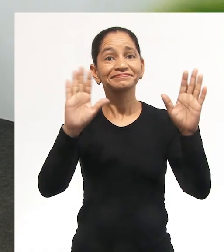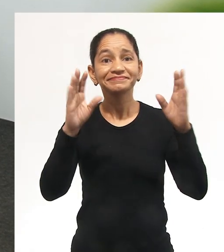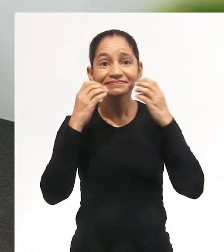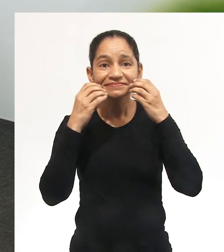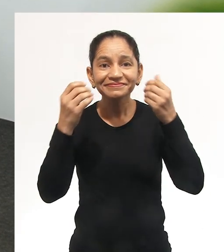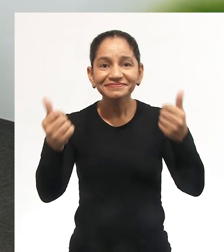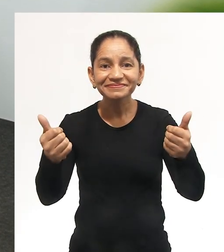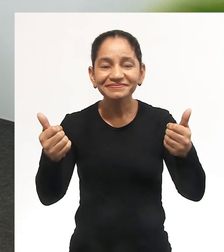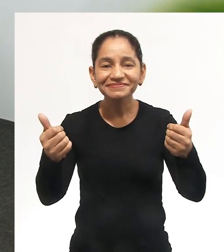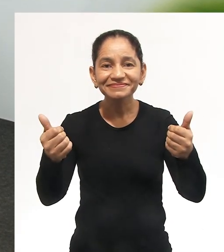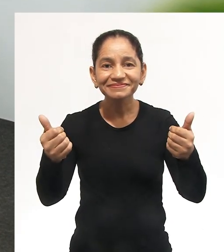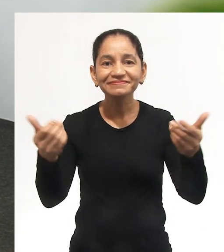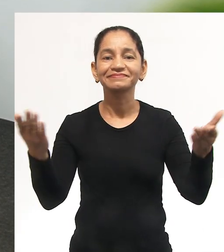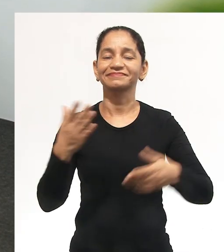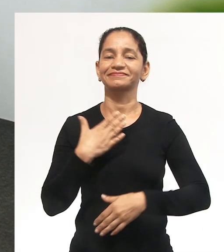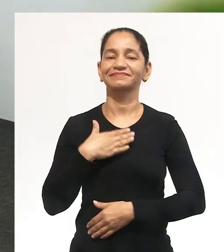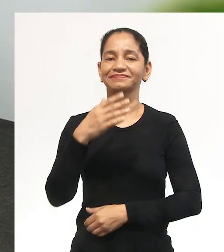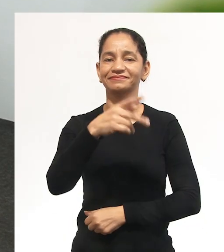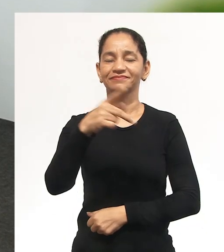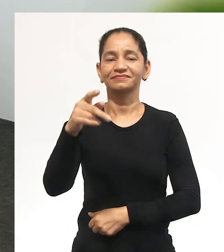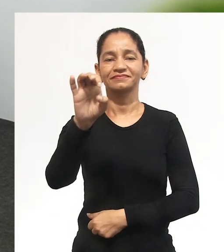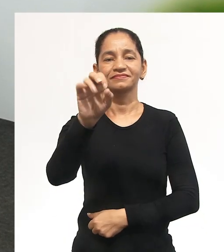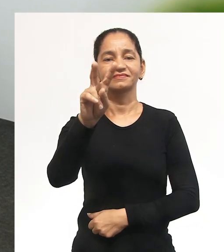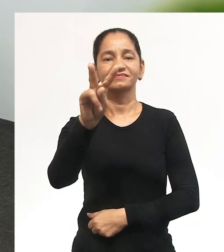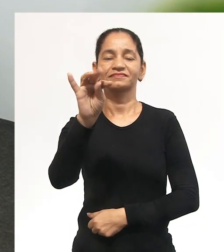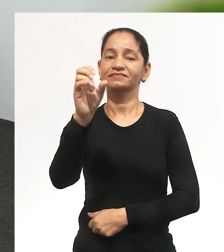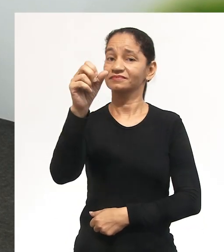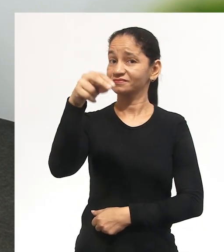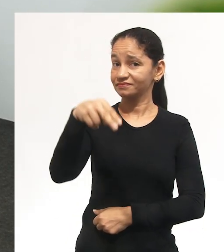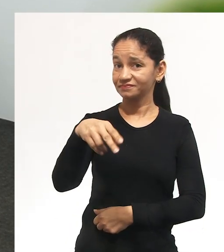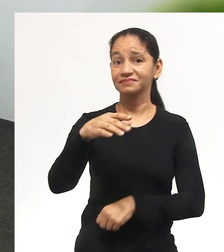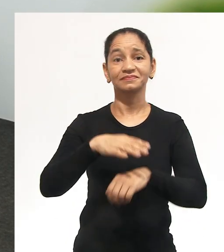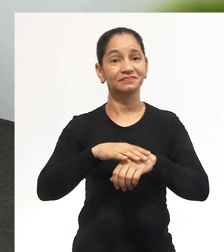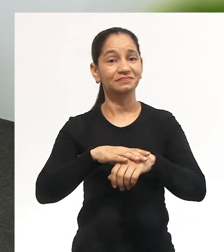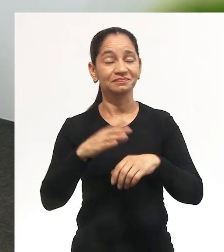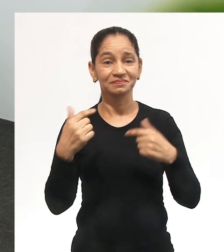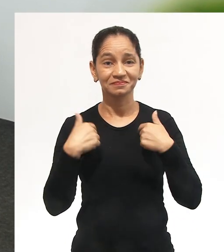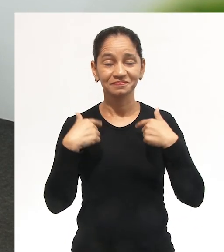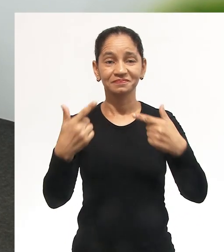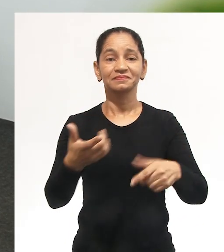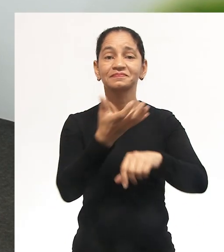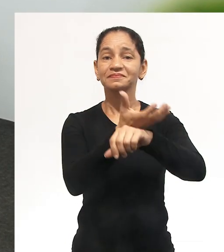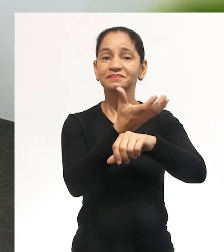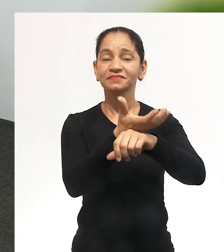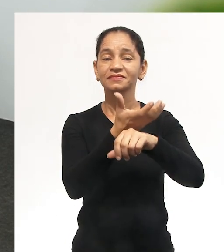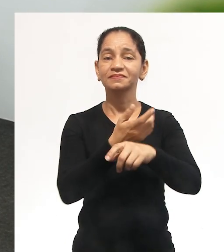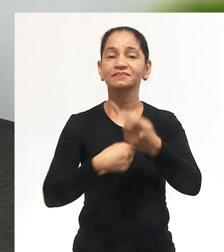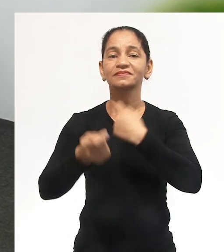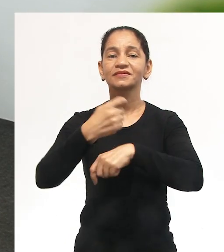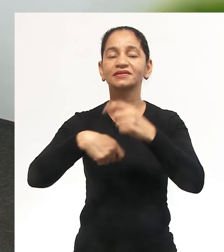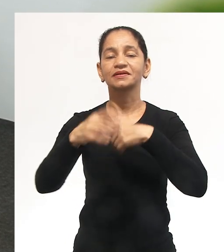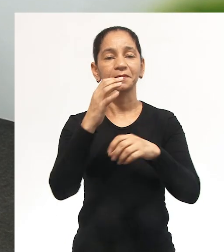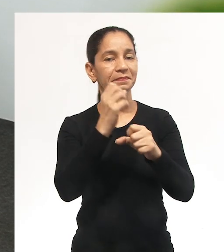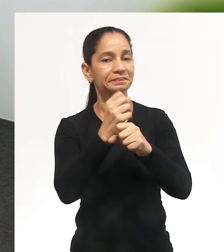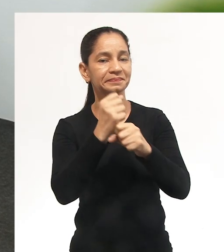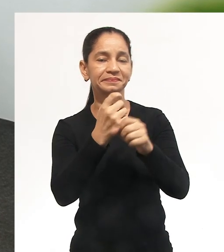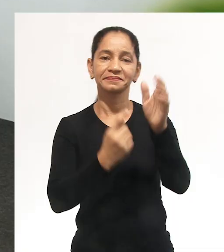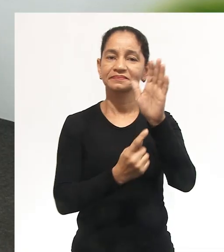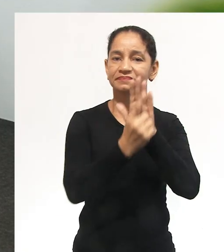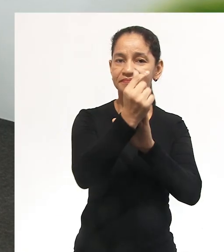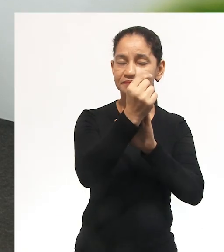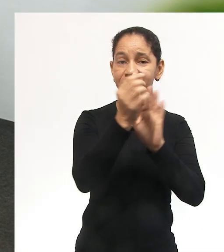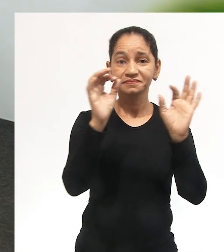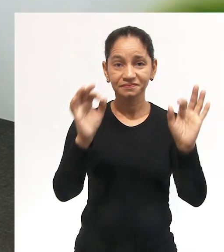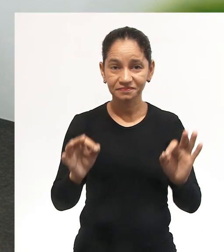Olá, tudo bem? Eu sou o professor Everton Luiz Cândido Luiz. Essa é a disciplina Administração Financeira e